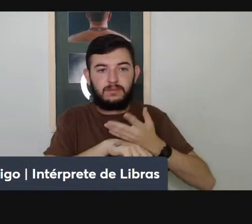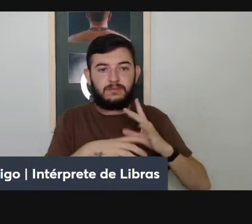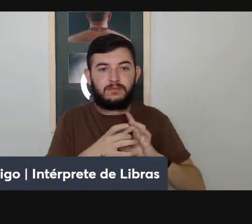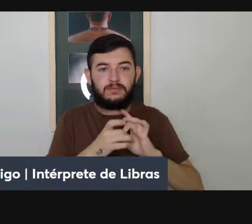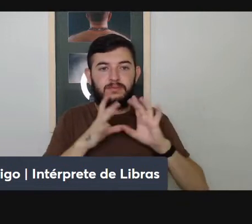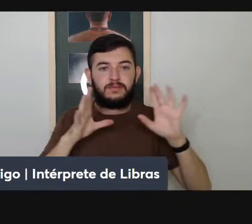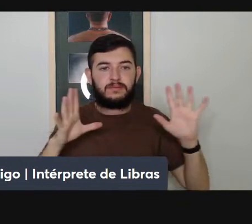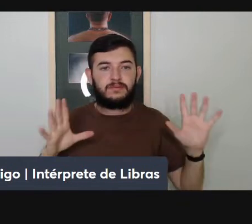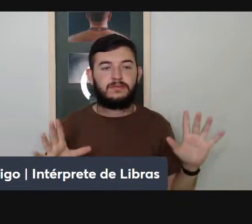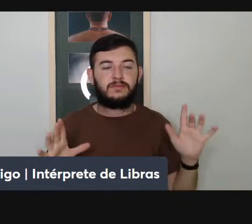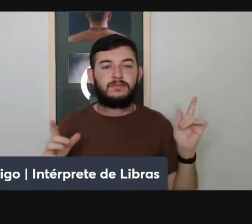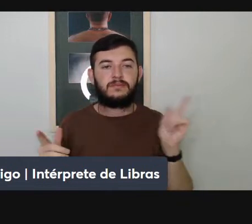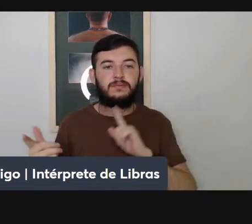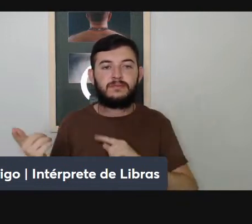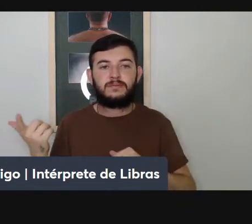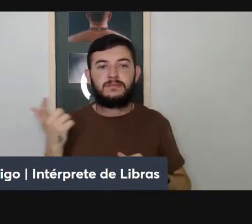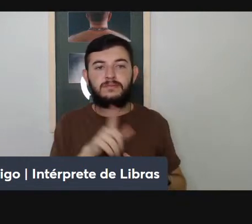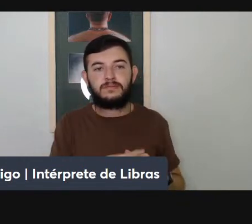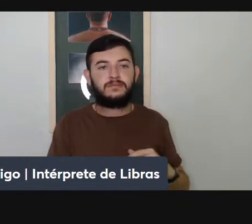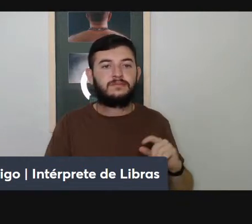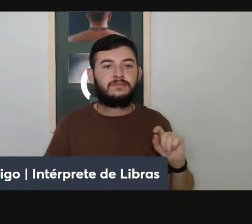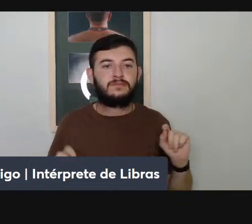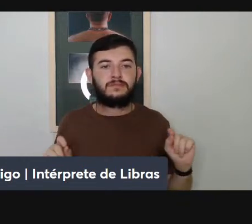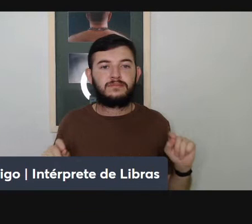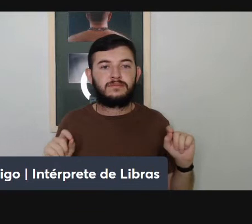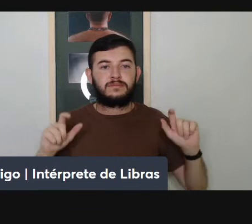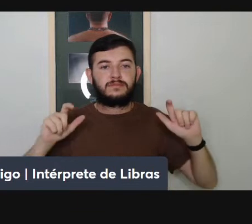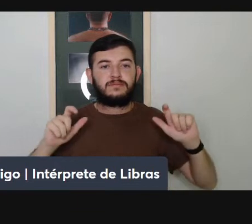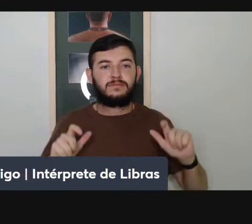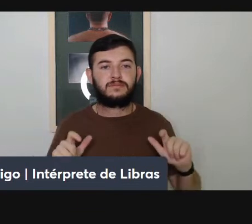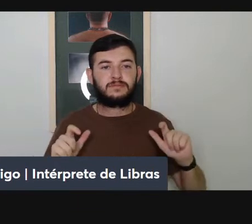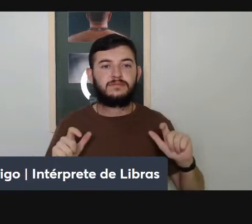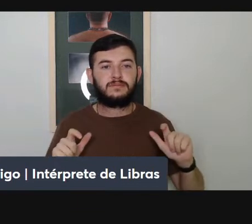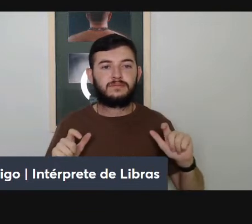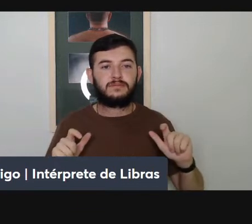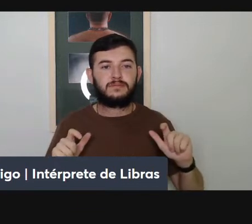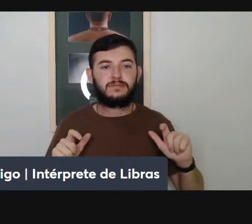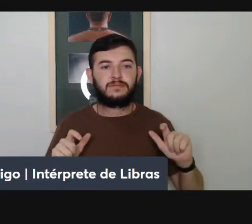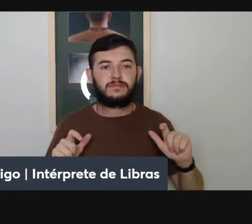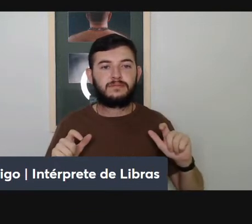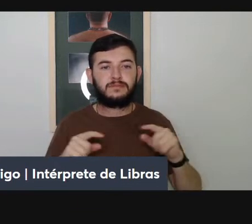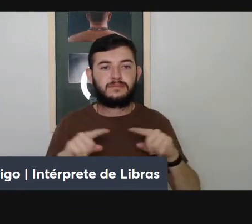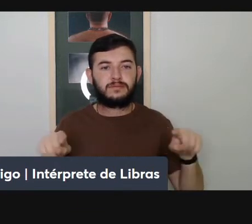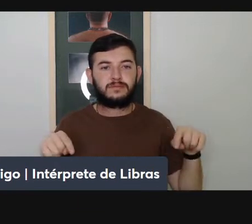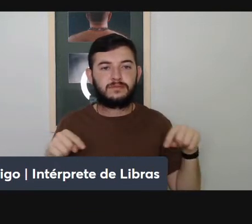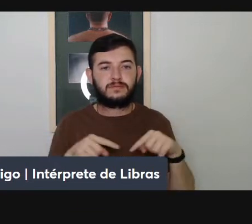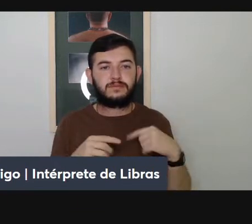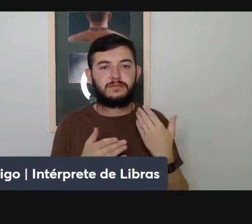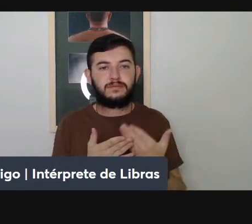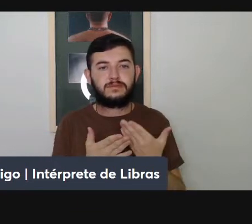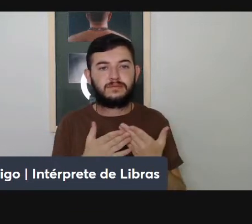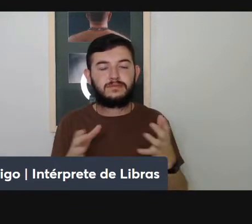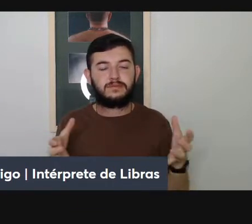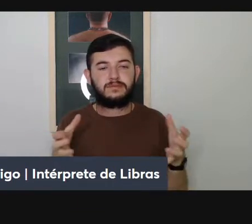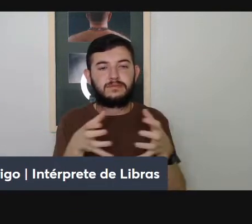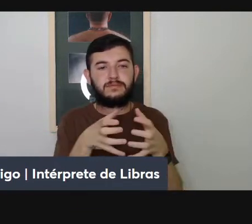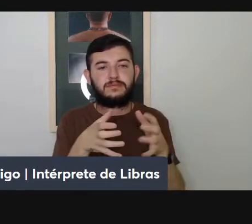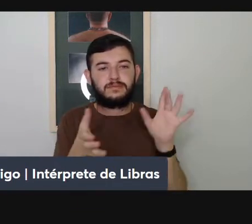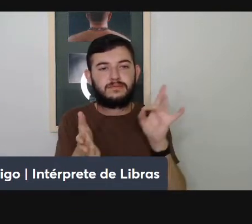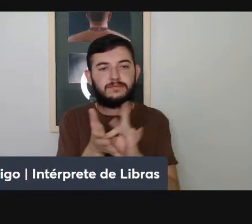então, alcançar muito além do espaço entre, né, uma sala de aula e uma turma